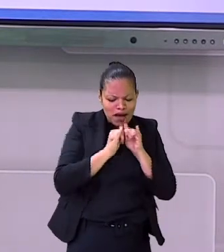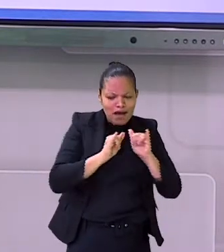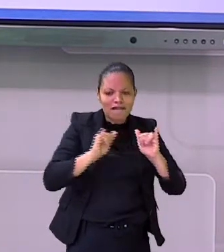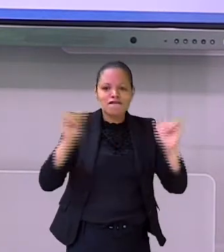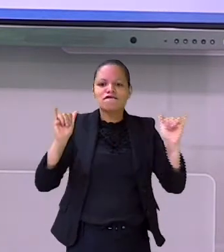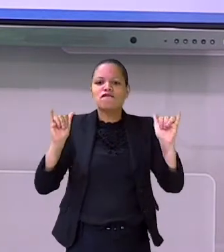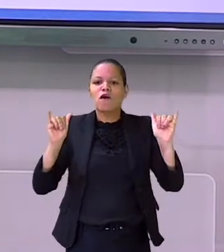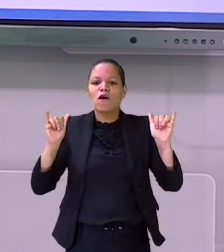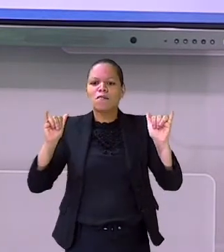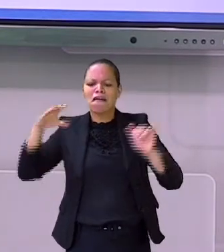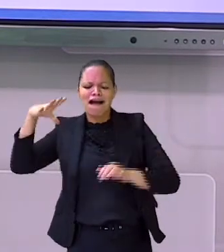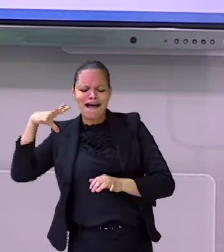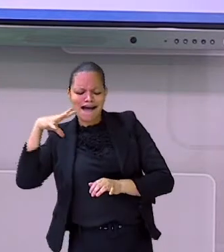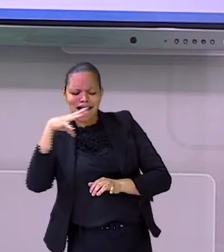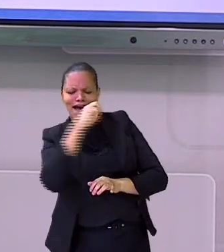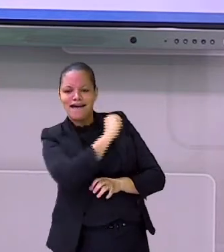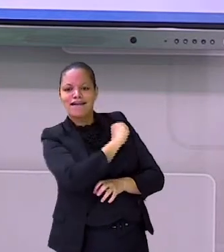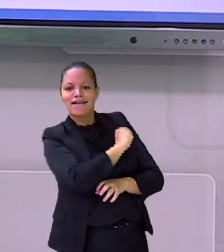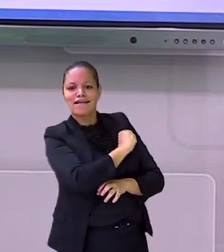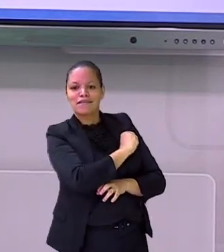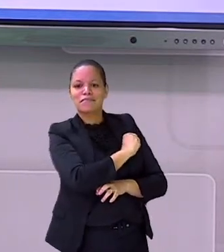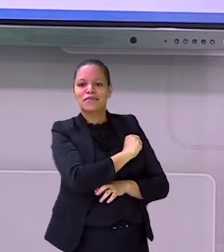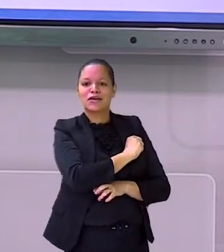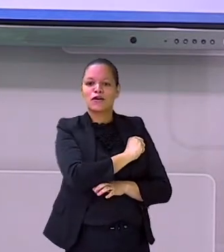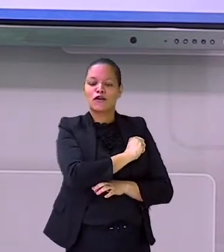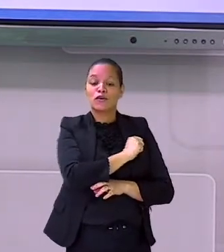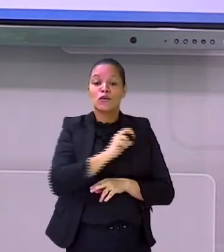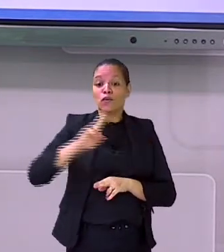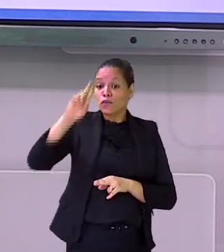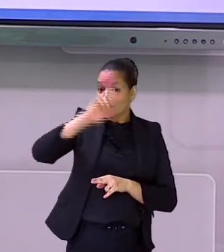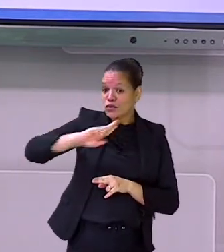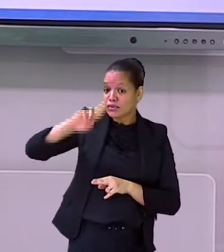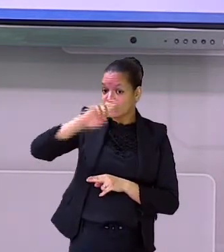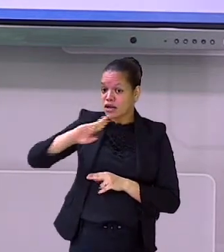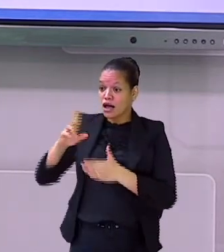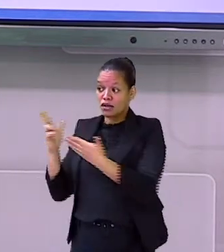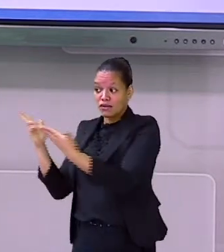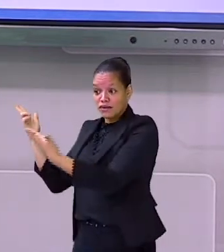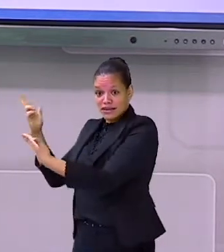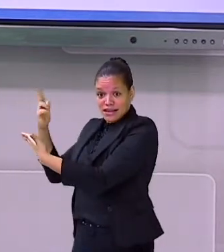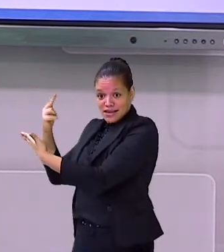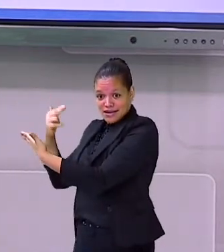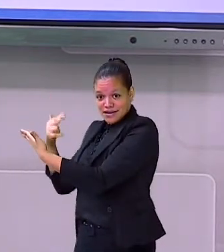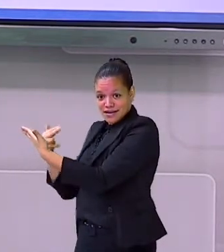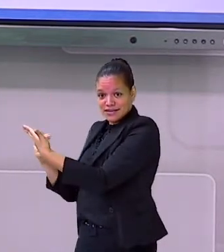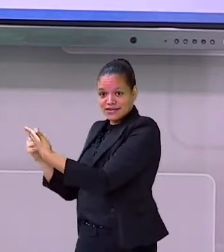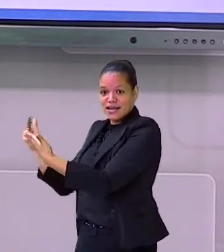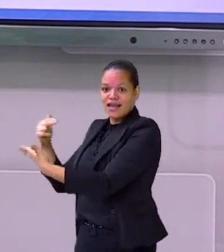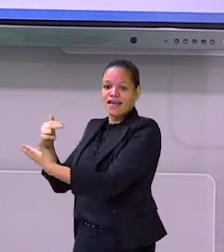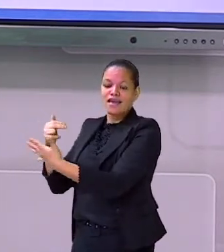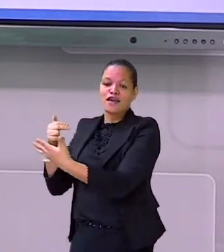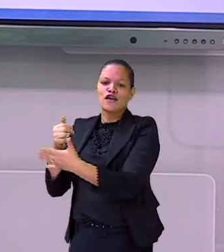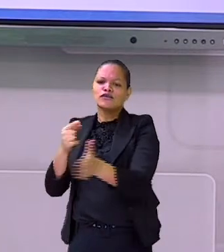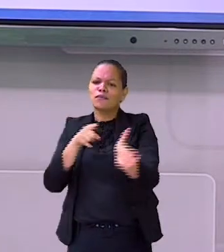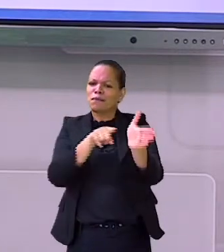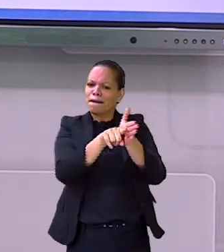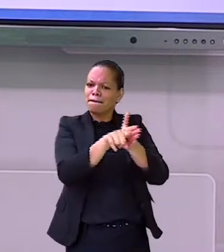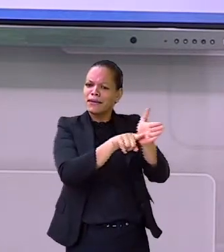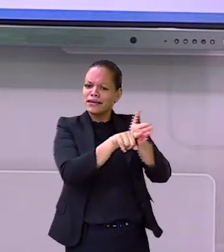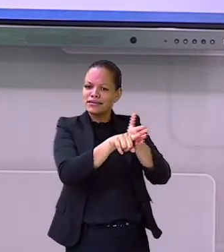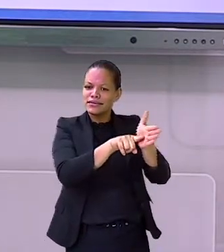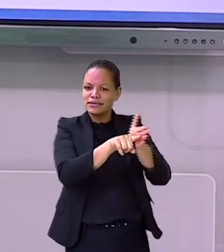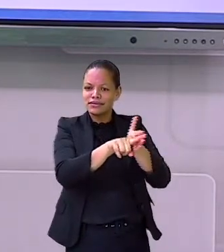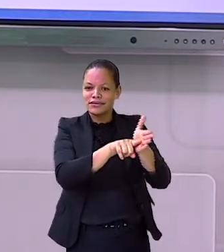ágil, objetiva, através de desenhos, tudo aquilo que aquela pesquisa com números quer